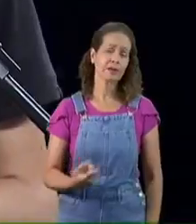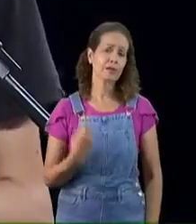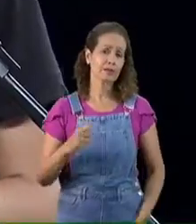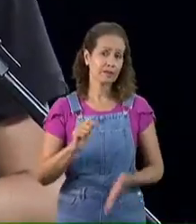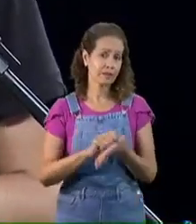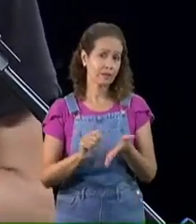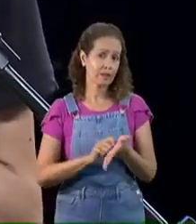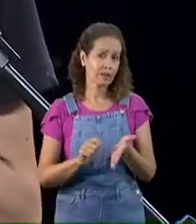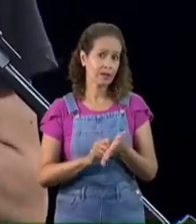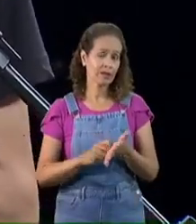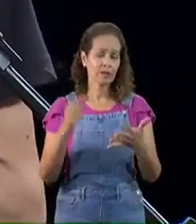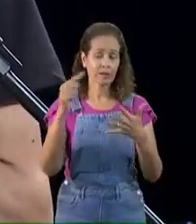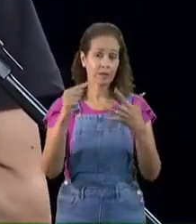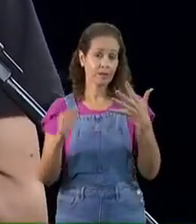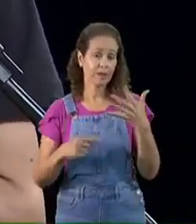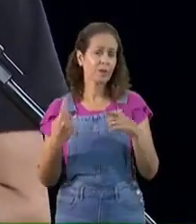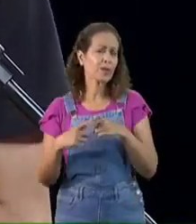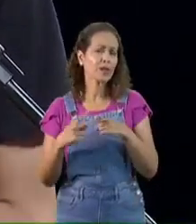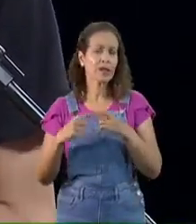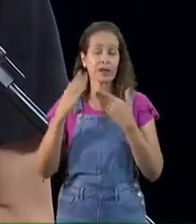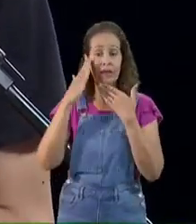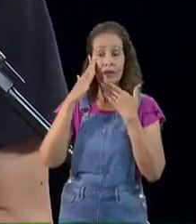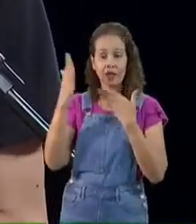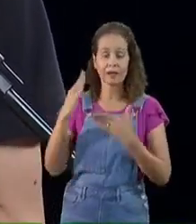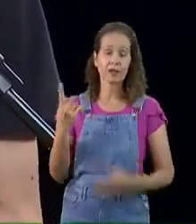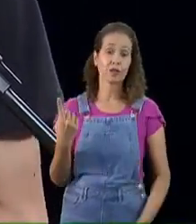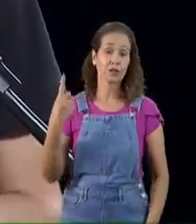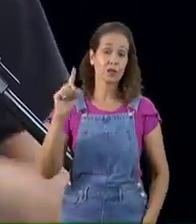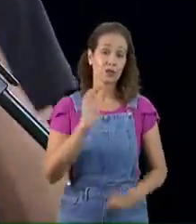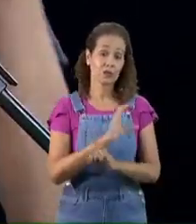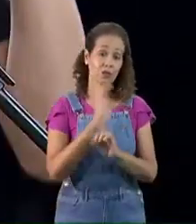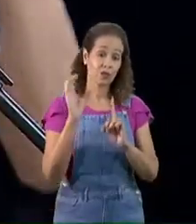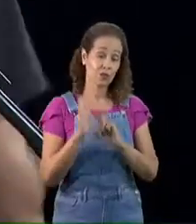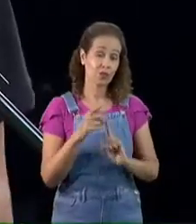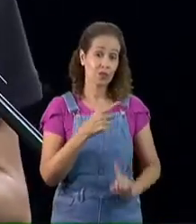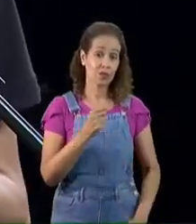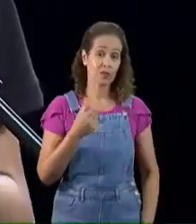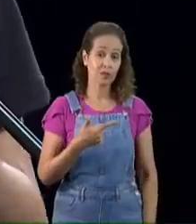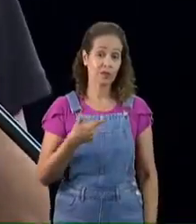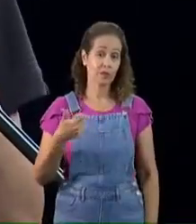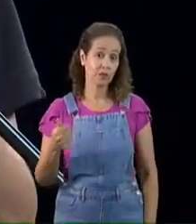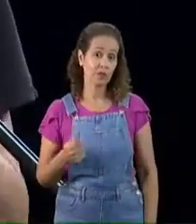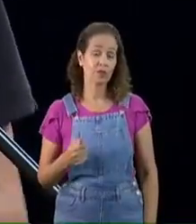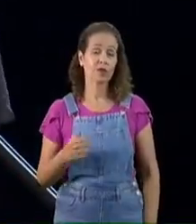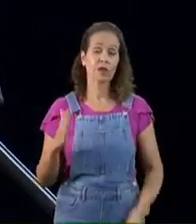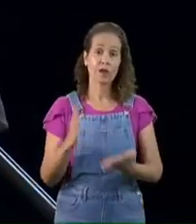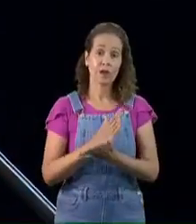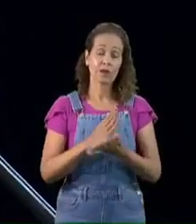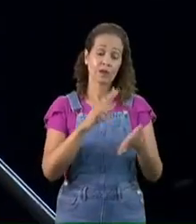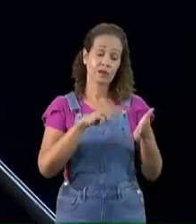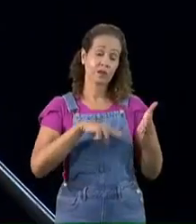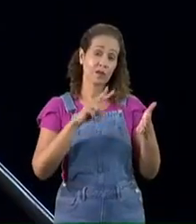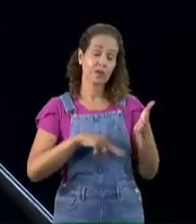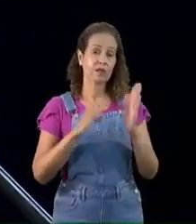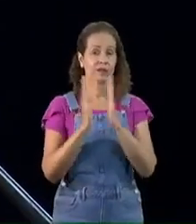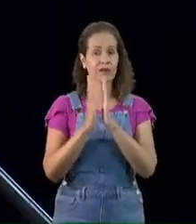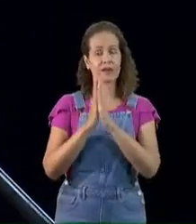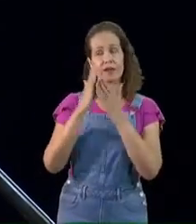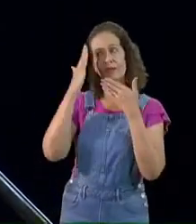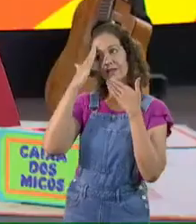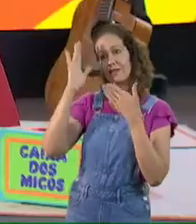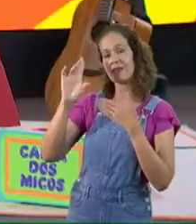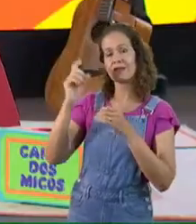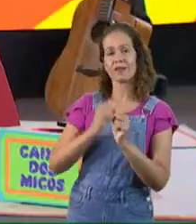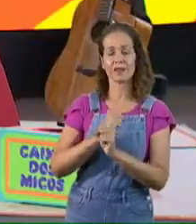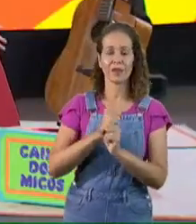no final, no último culto Kids desse 2021 que a gente está passando, a gente vai ler alguns e vai orar agradecendo a Deus pelo ano.